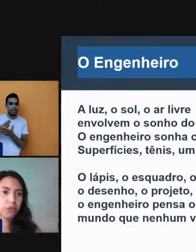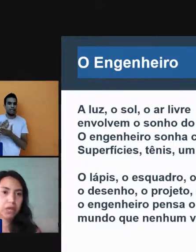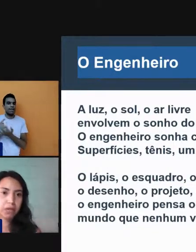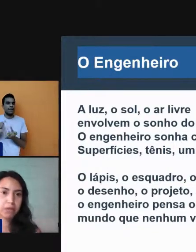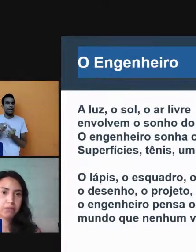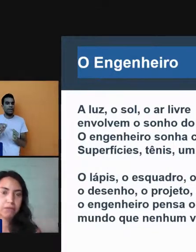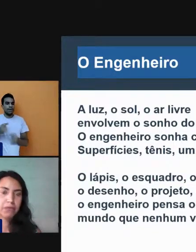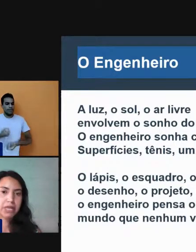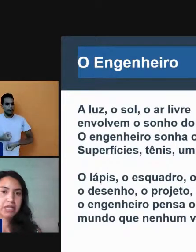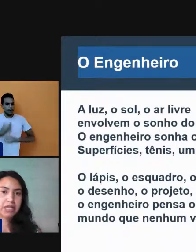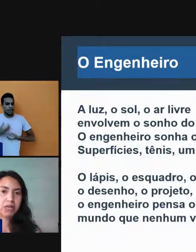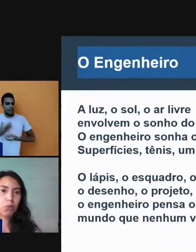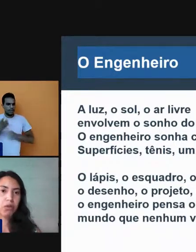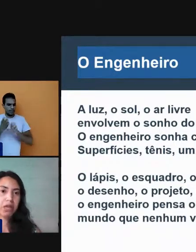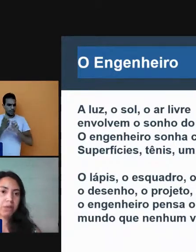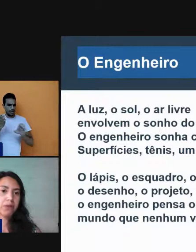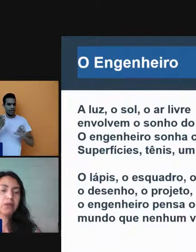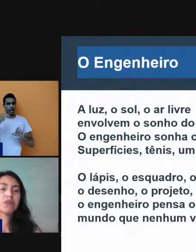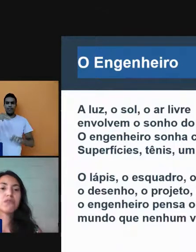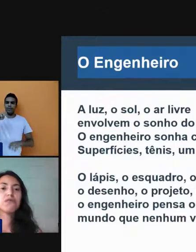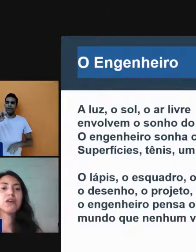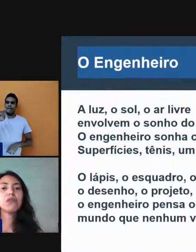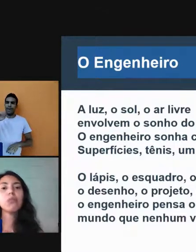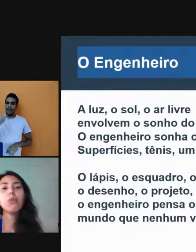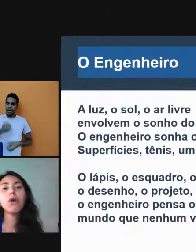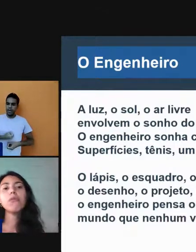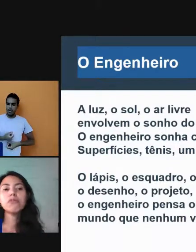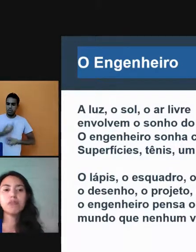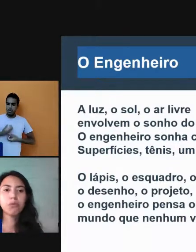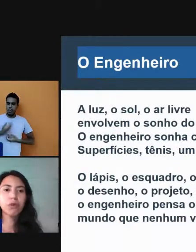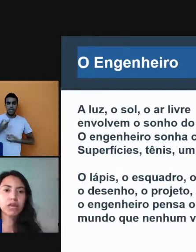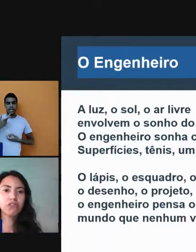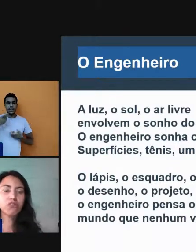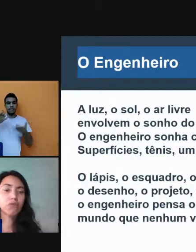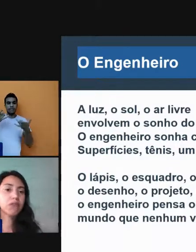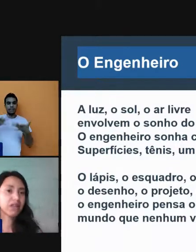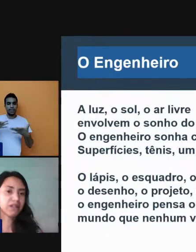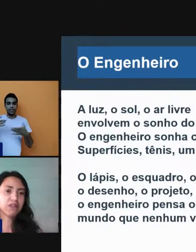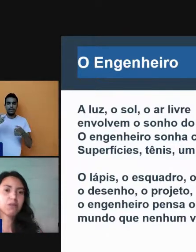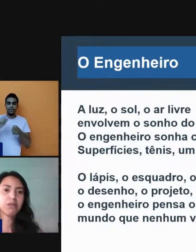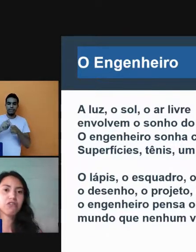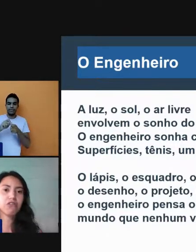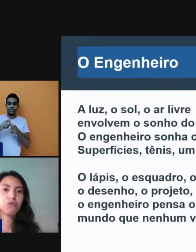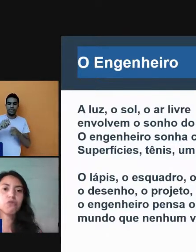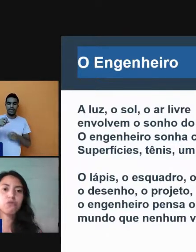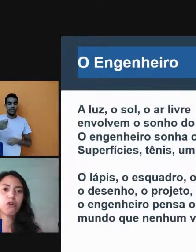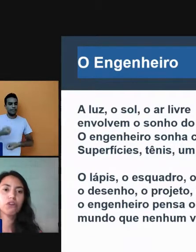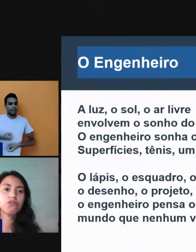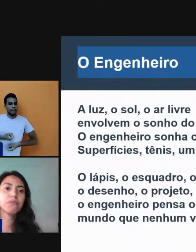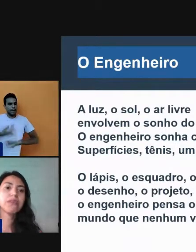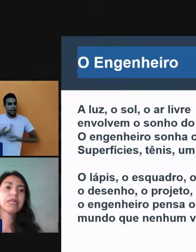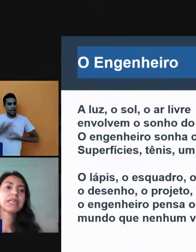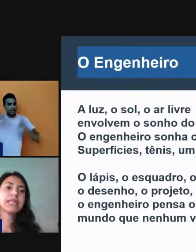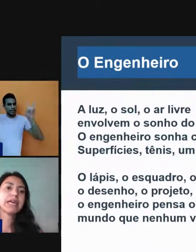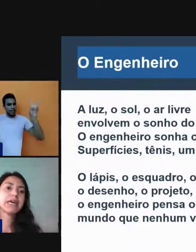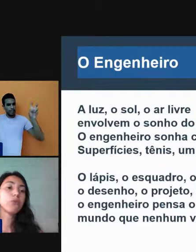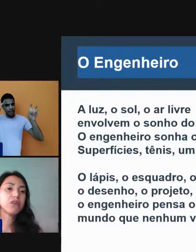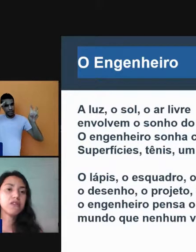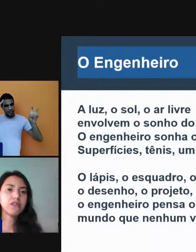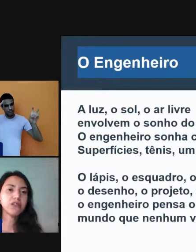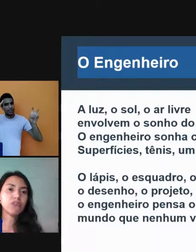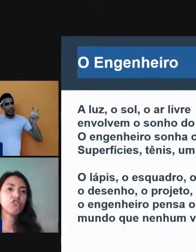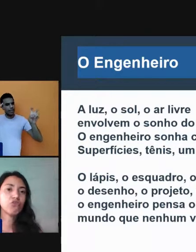um metapoema. Então, é um poema que fala do próprio fazer poético. Essa vai ser uma temática muito forte